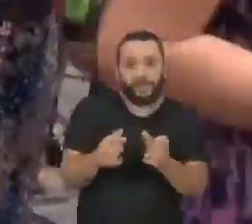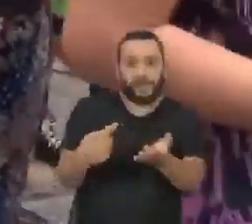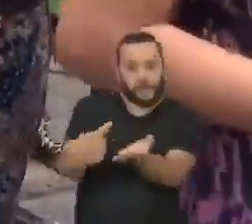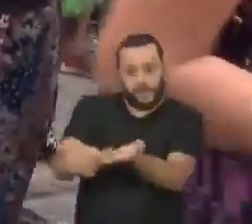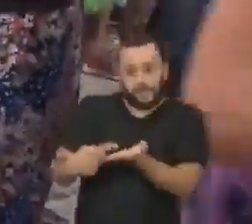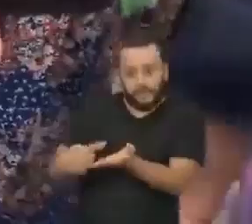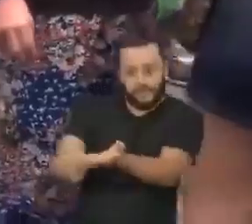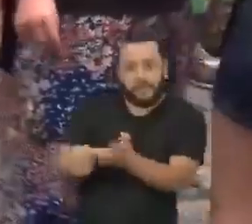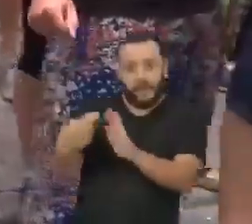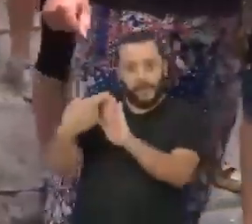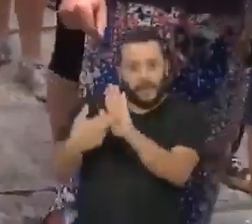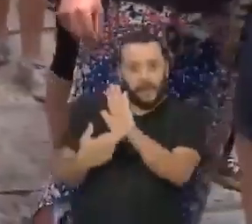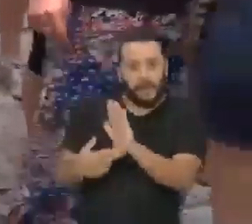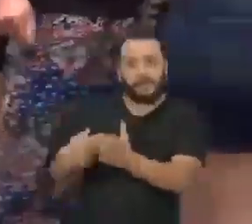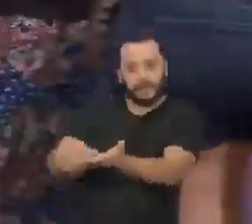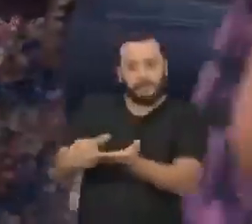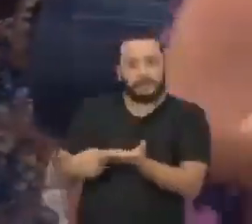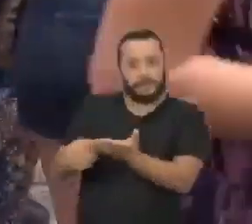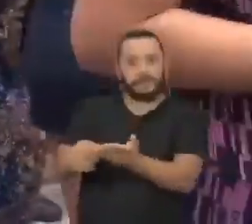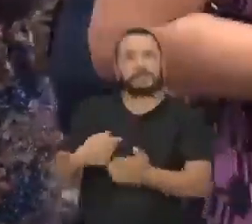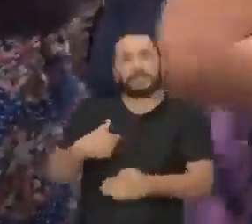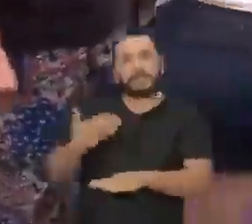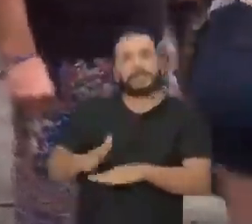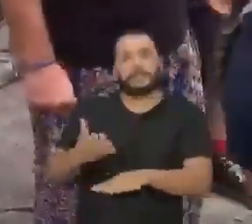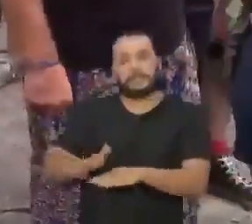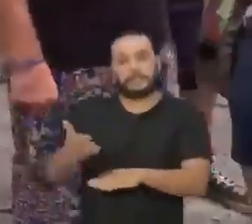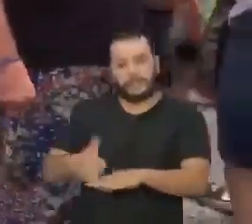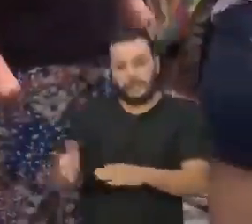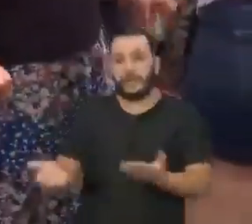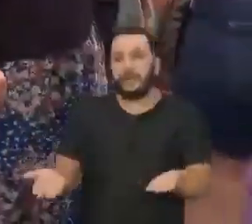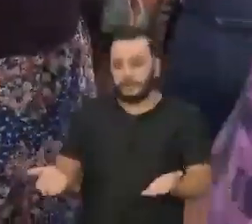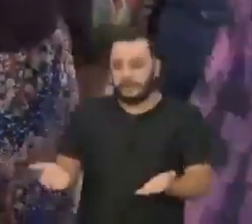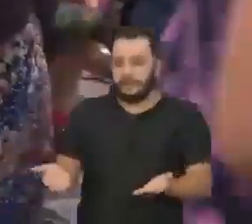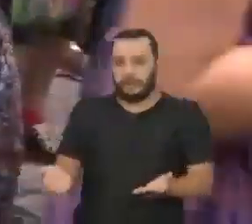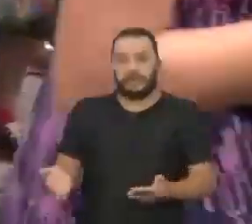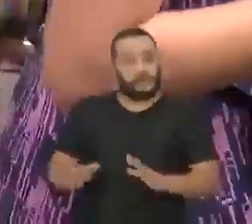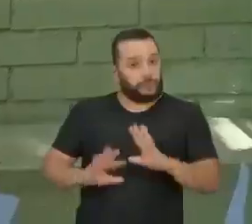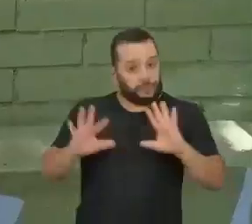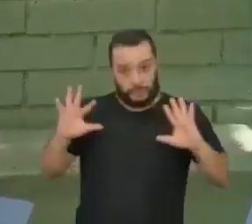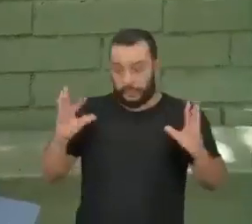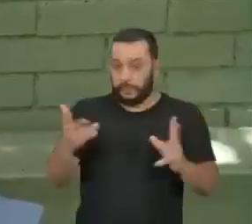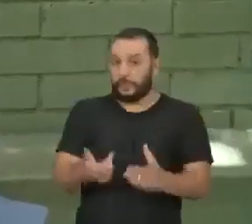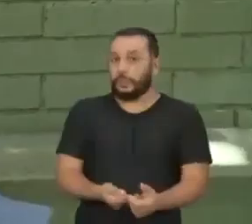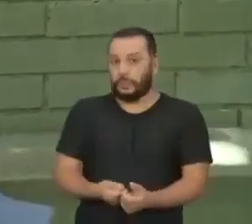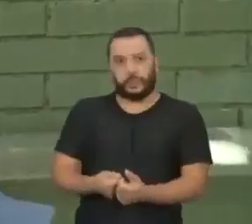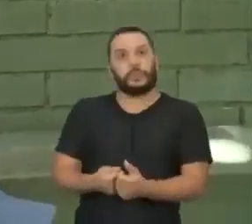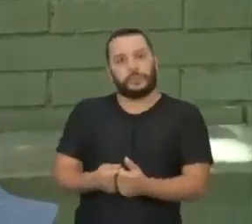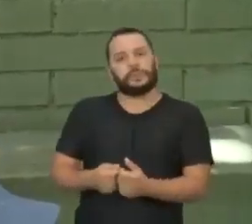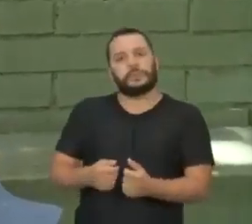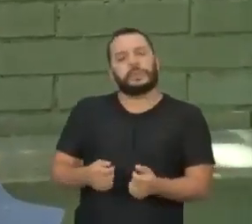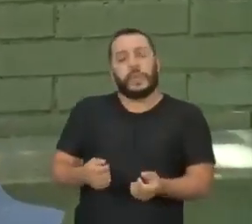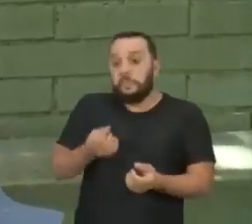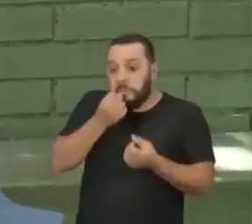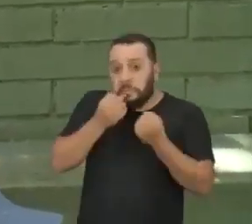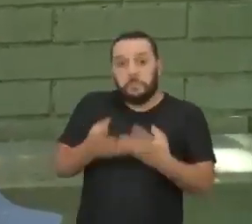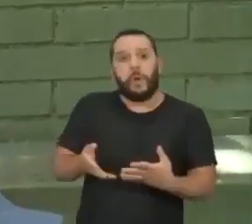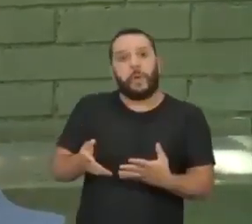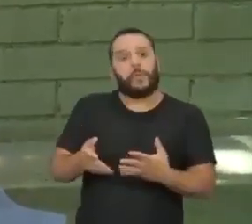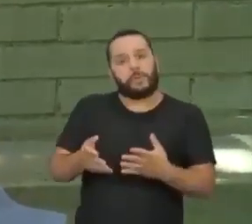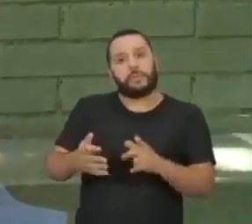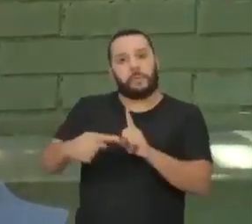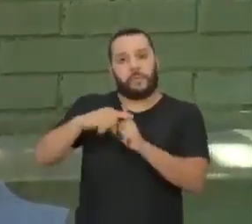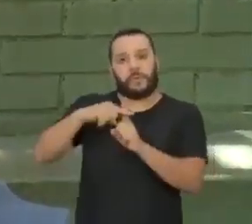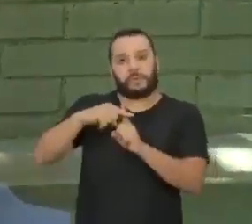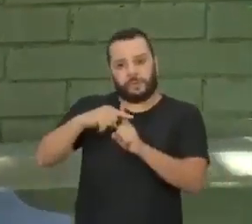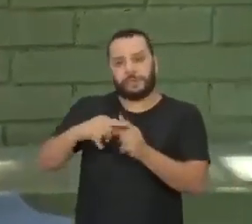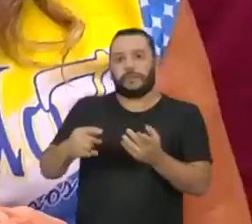você exercitar sua fantasia. Ou seja, todas as funções que são preventivas do ponto de vista do